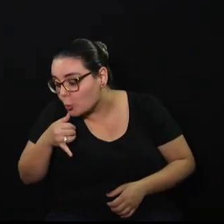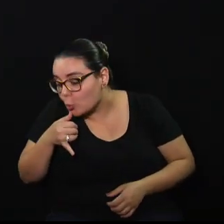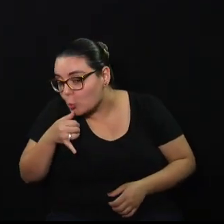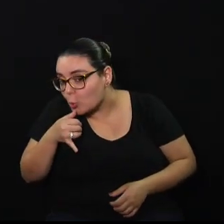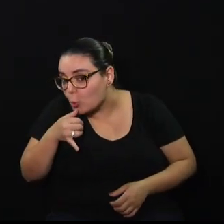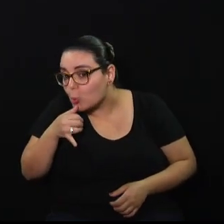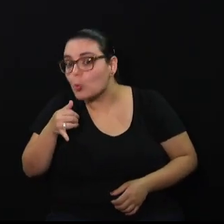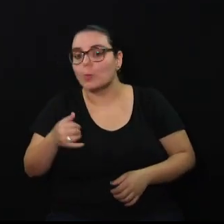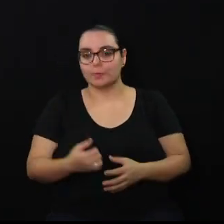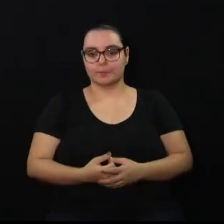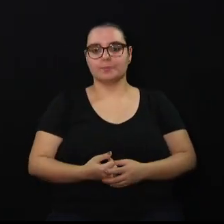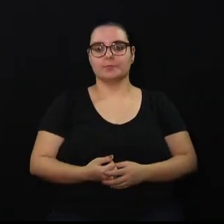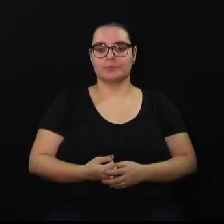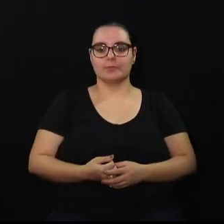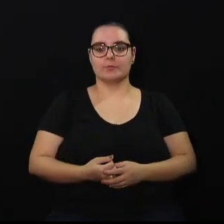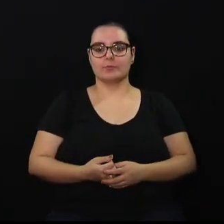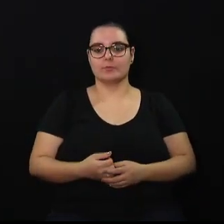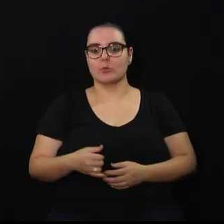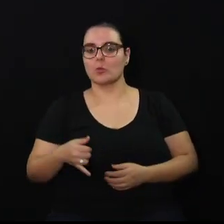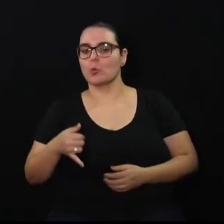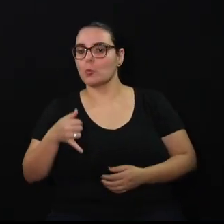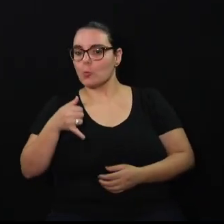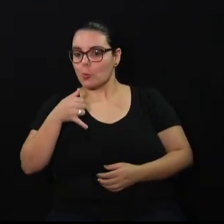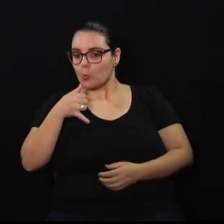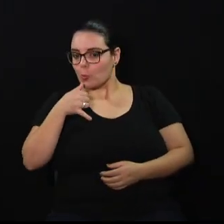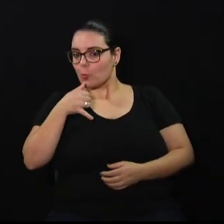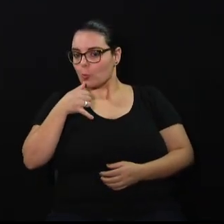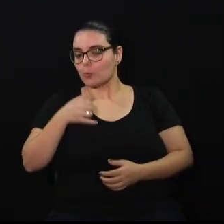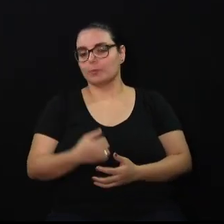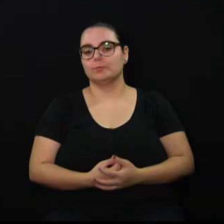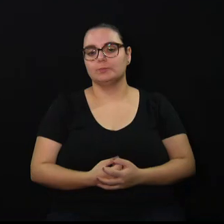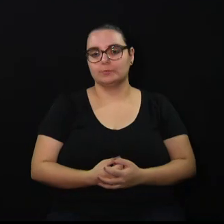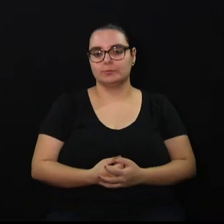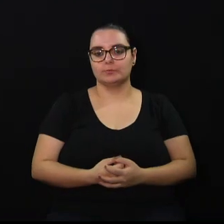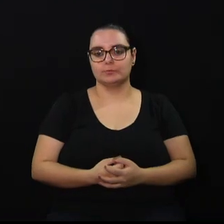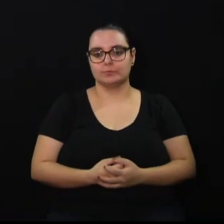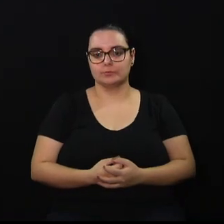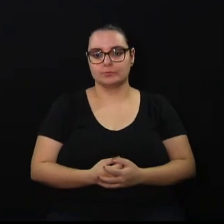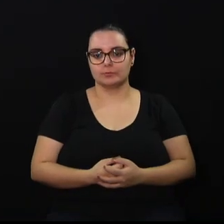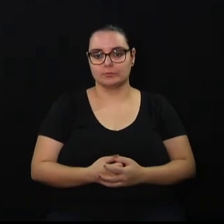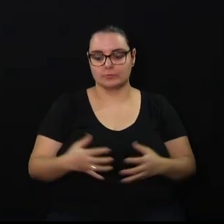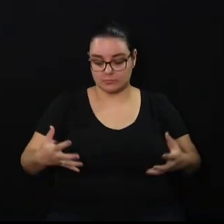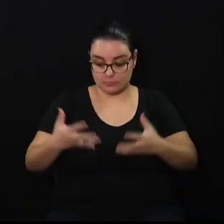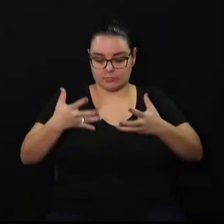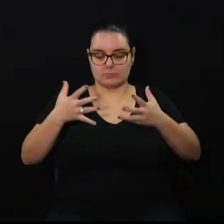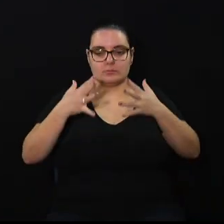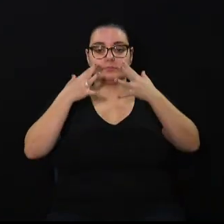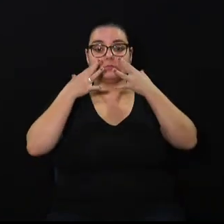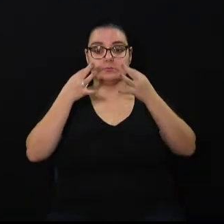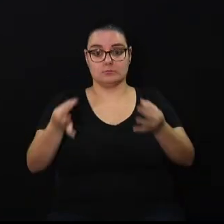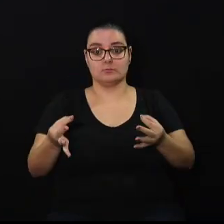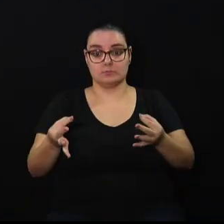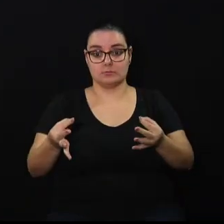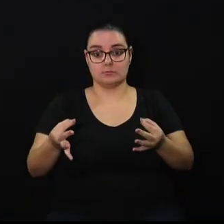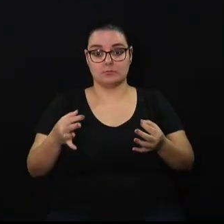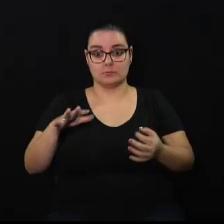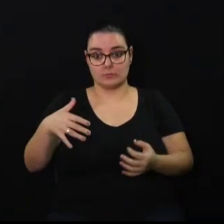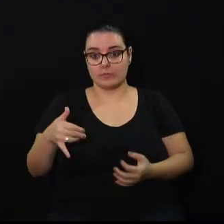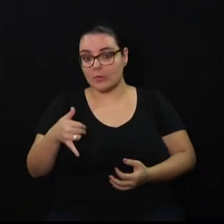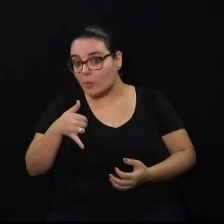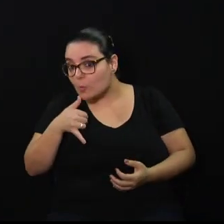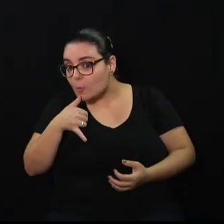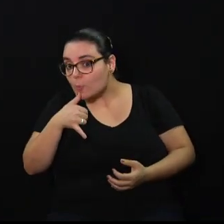canudinho 15 para o canudinho já dá aquele puto sensorial de atenção porque quando a gente surfa